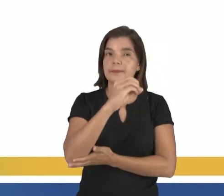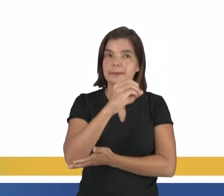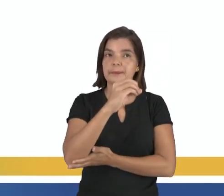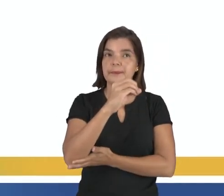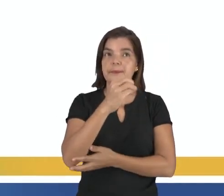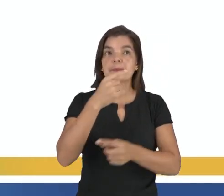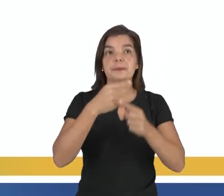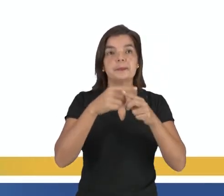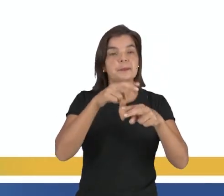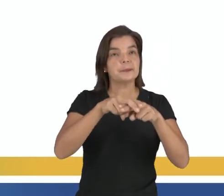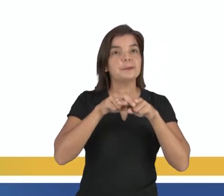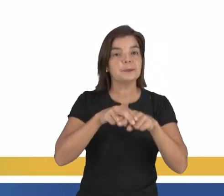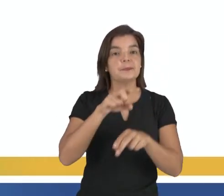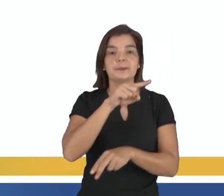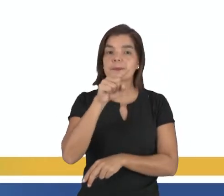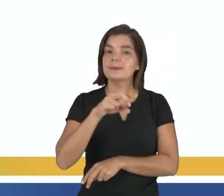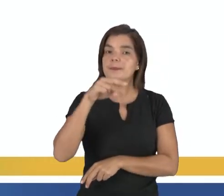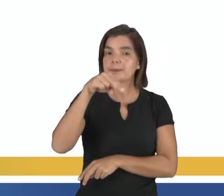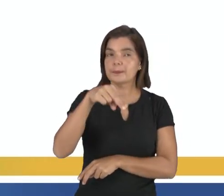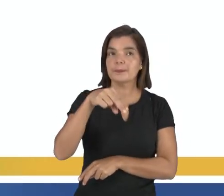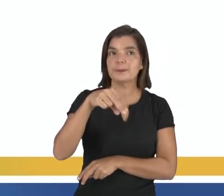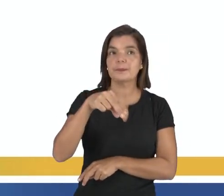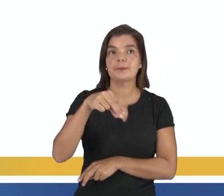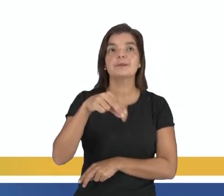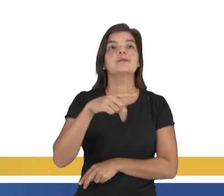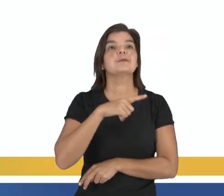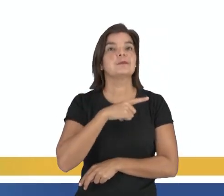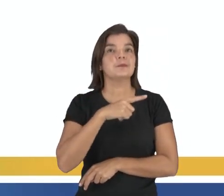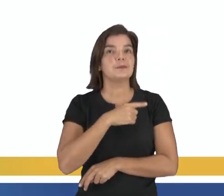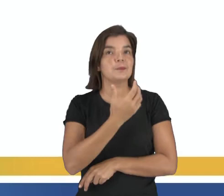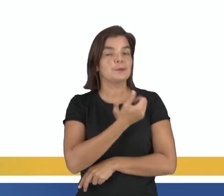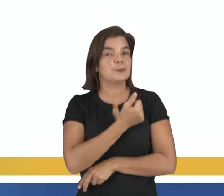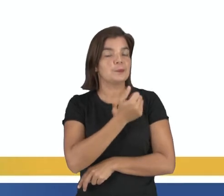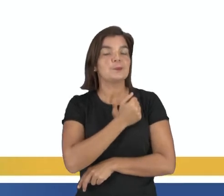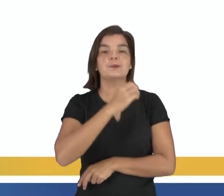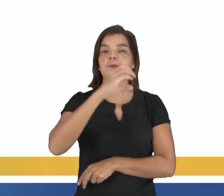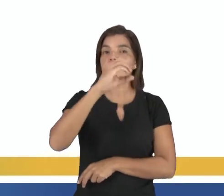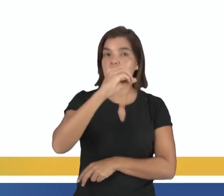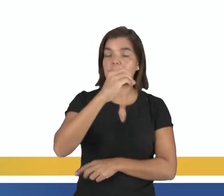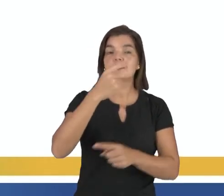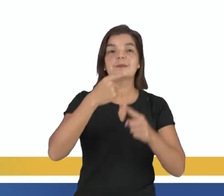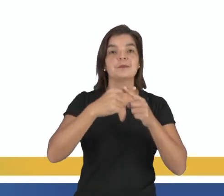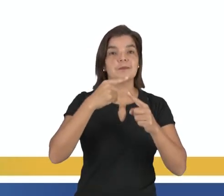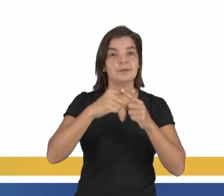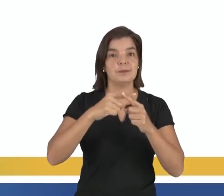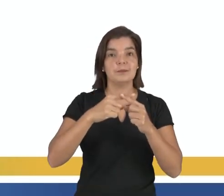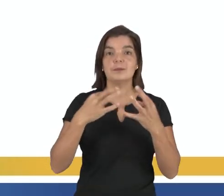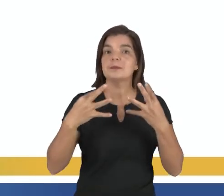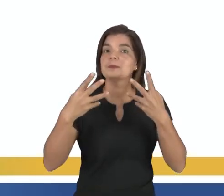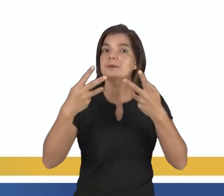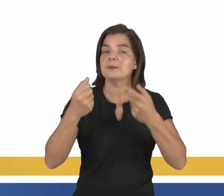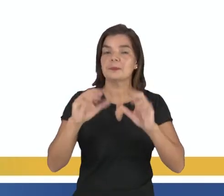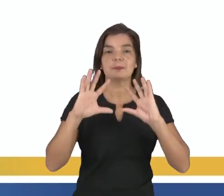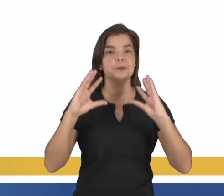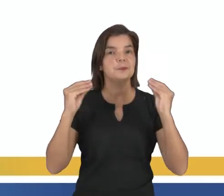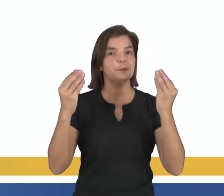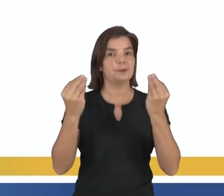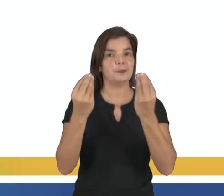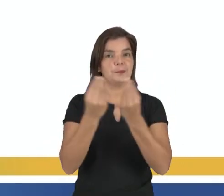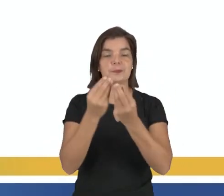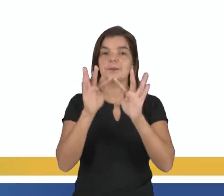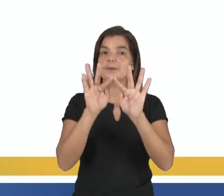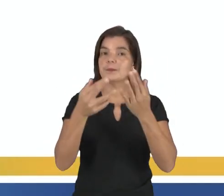ok? Por isso que aqui no zinco e no cobre nós temos um número 0, porque o NOx de toda substância simples,